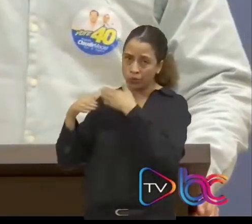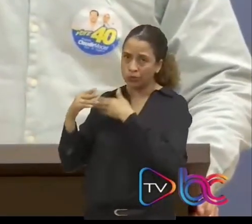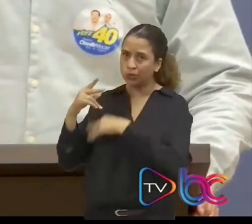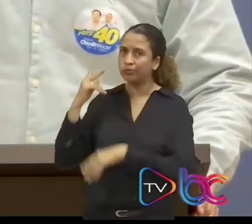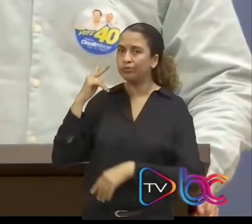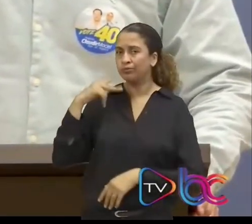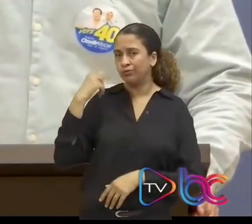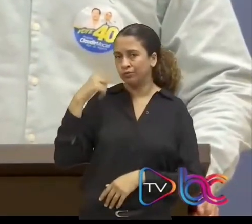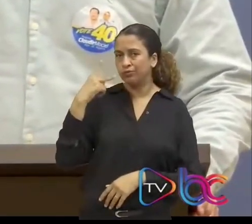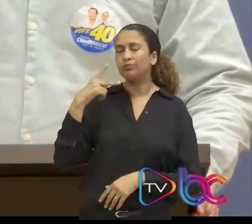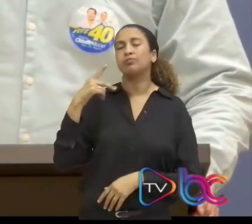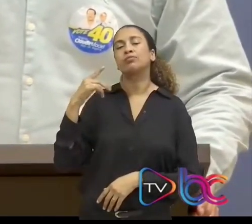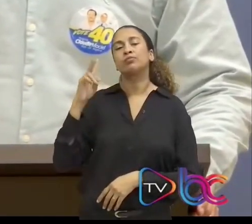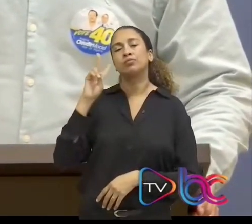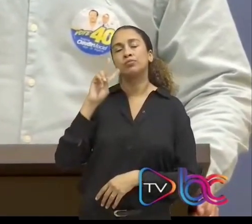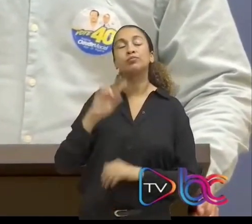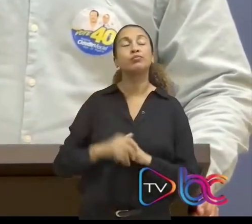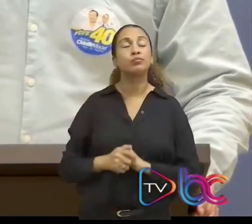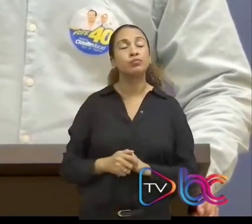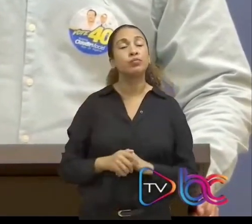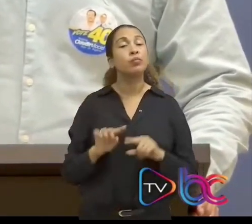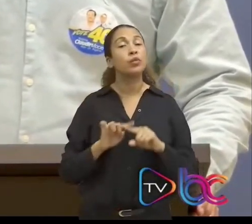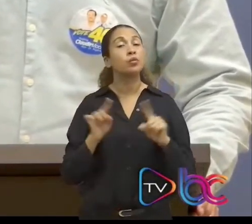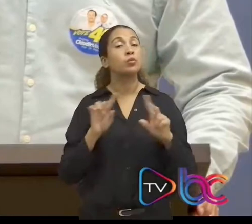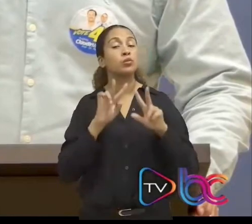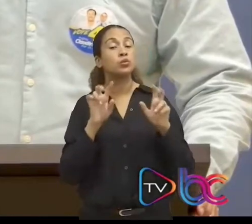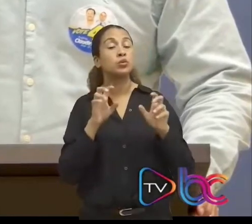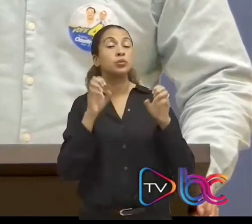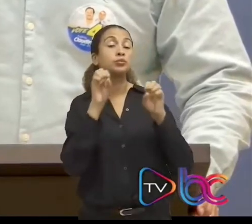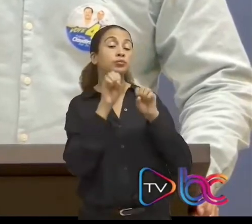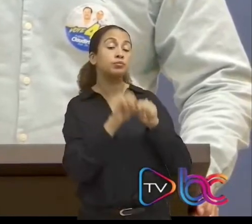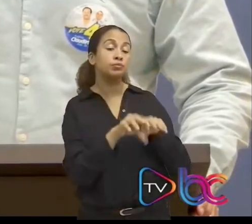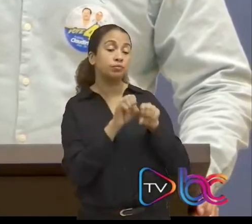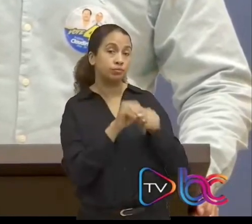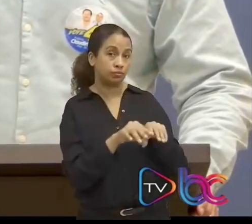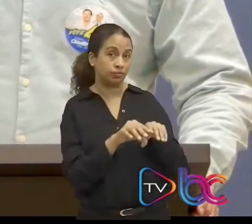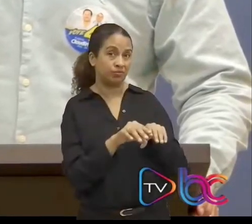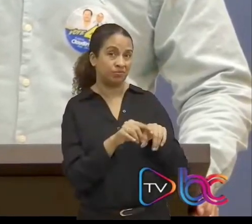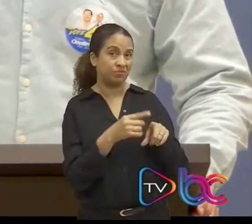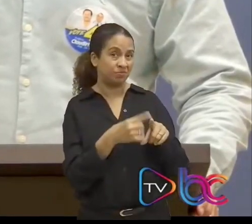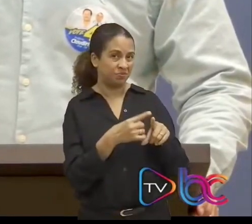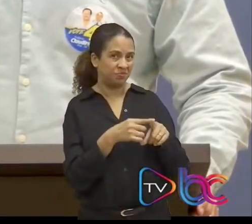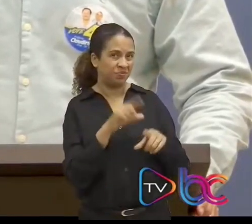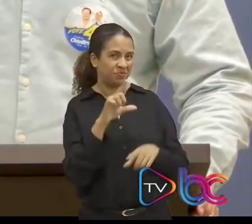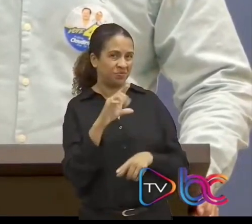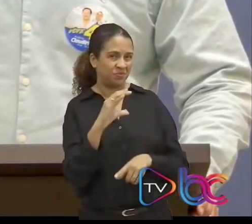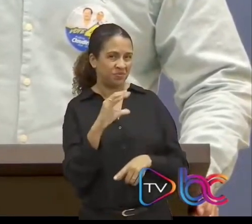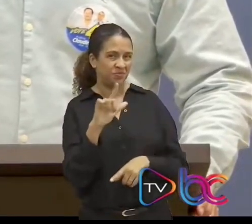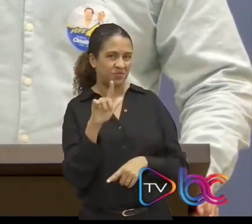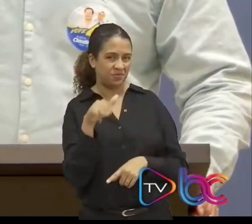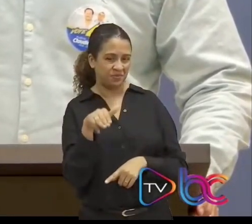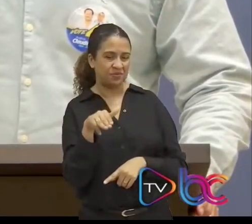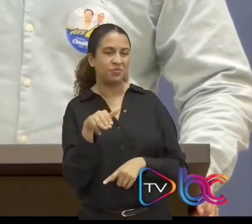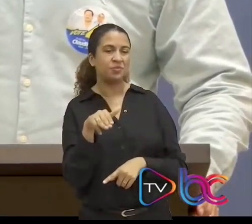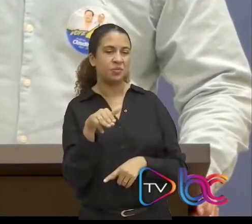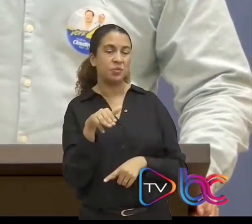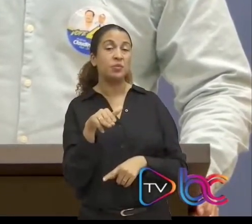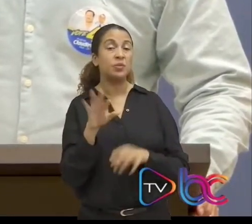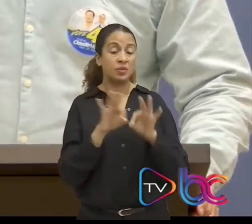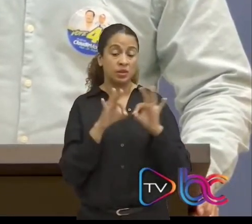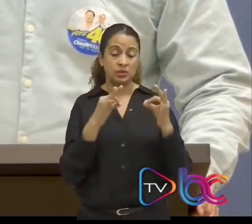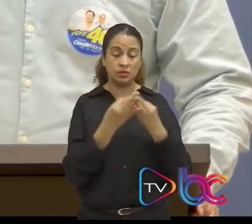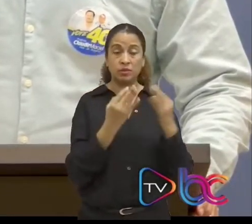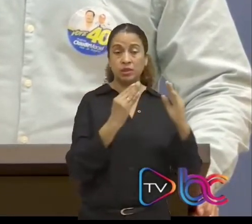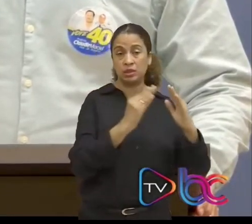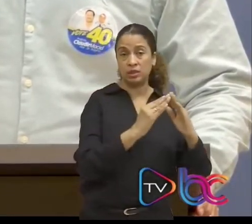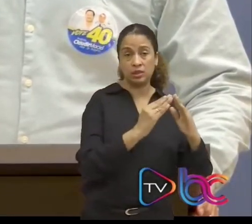político, né, dele. Mas vamos lá, vamos falar de educação. Até porque, Claudir Maciel, as famílias de casa com certeza